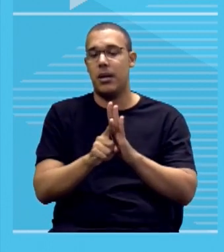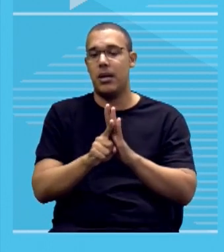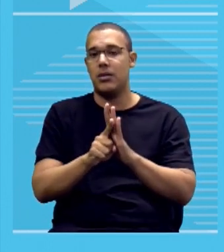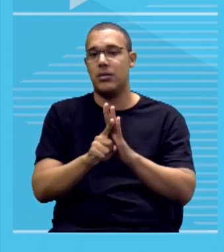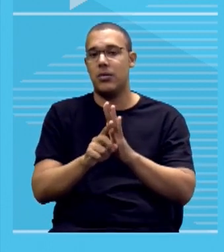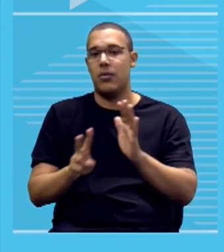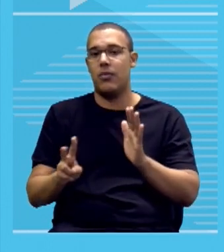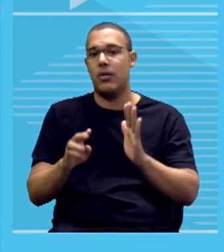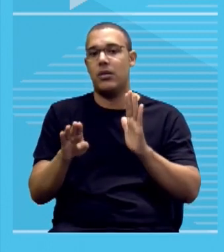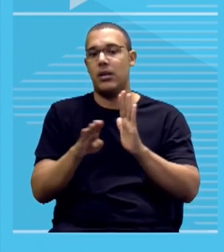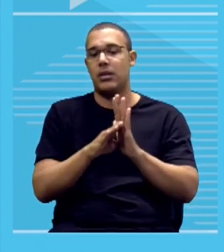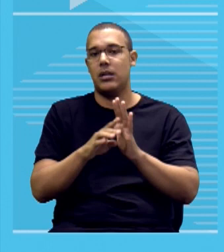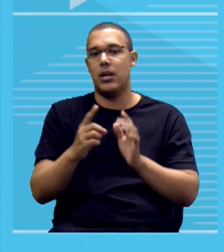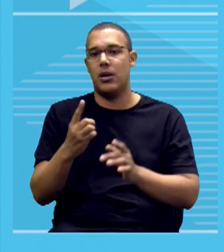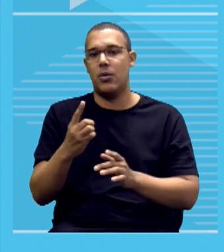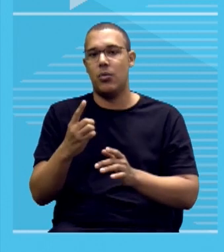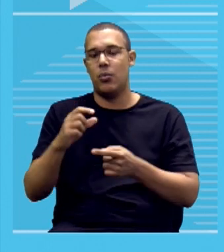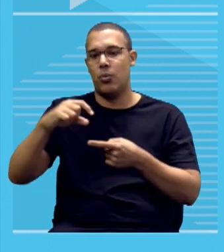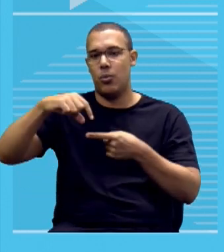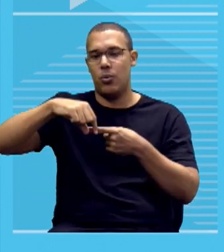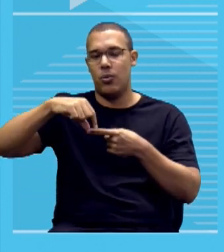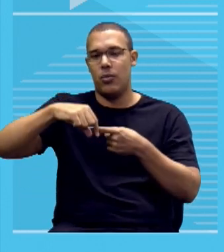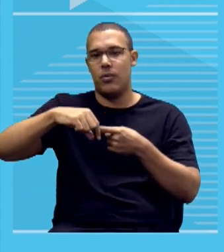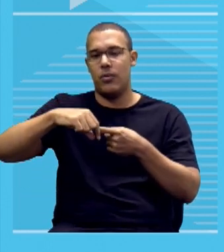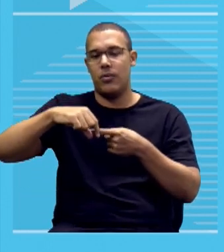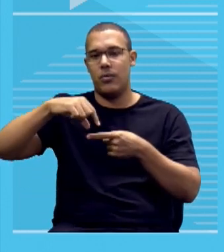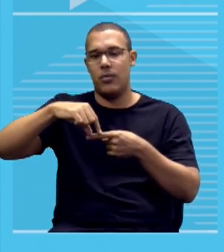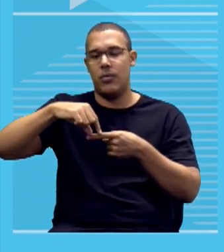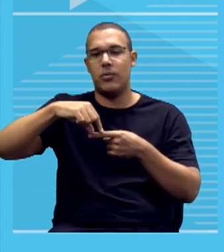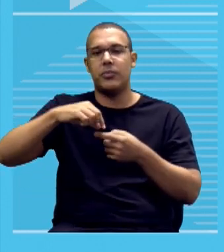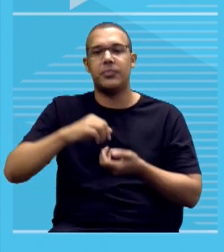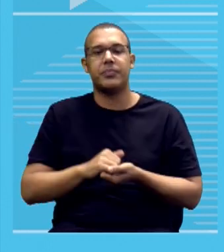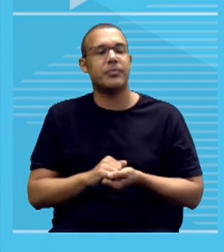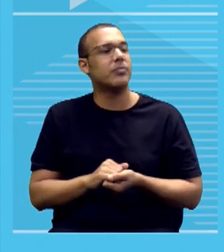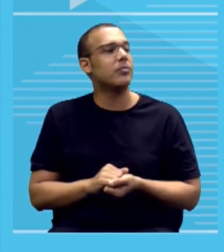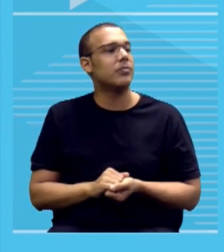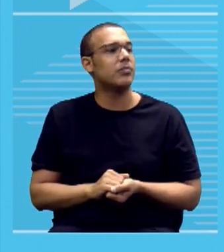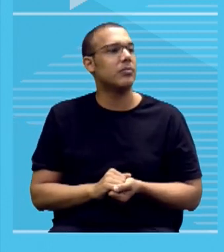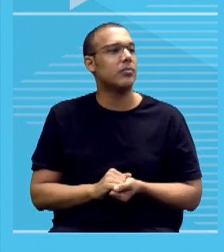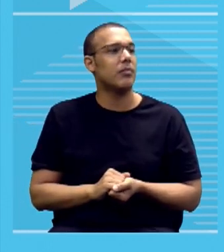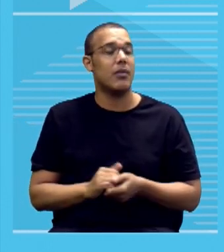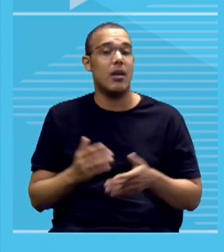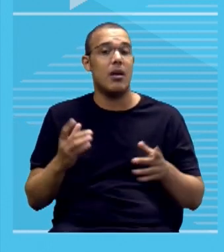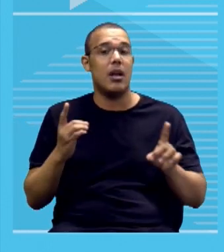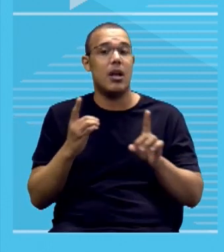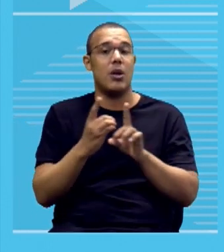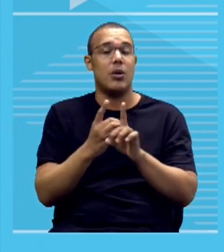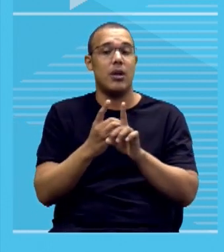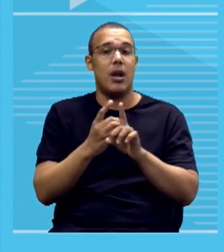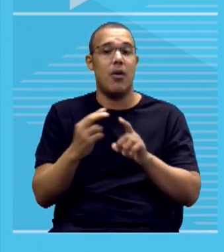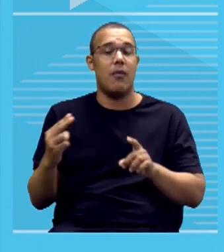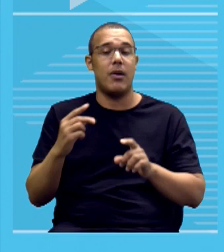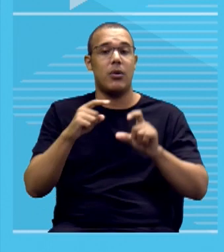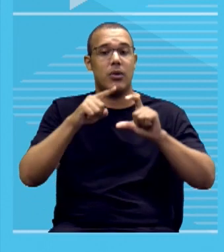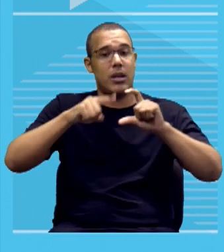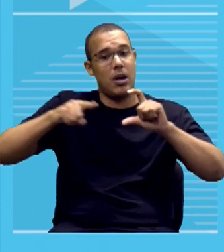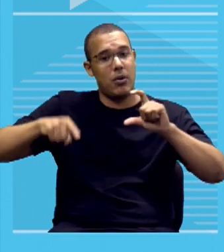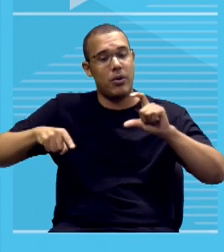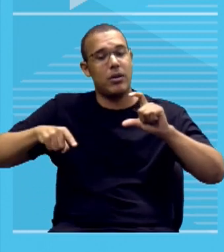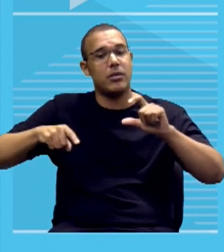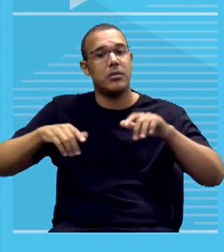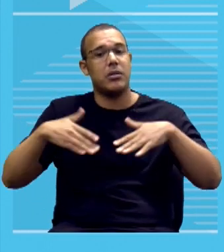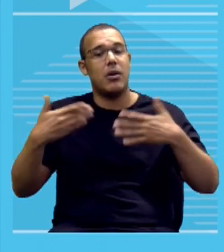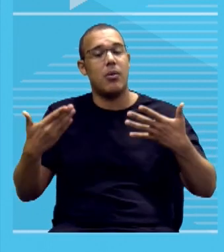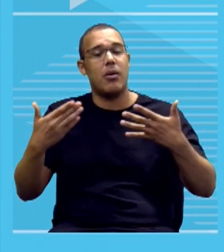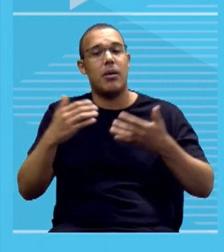resistência, que é 1 ohm, vezes o valor da corrente. Só que agora aí eu tenho que achar o valor da corrente gerada. Qual seria o valor da